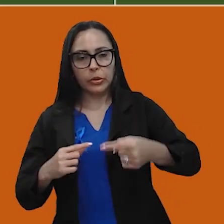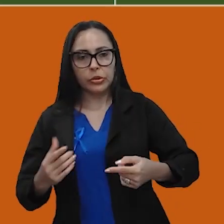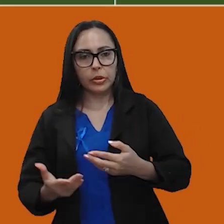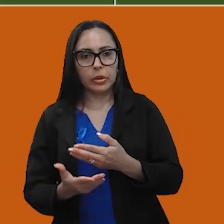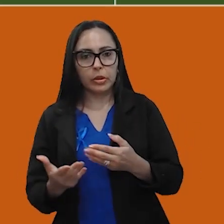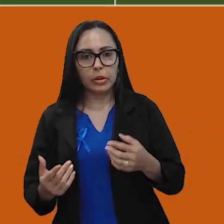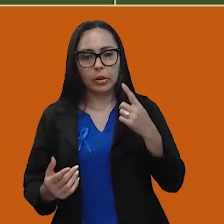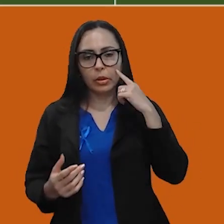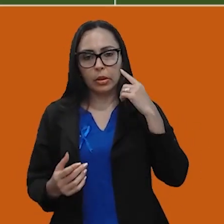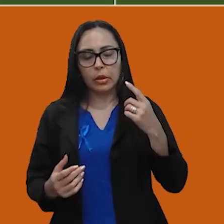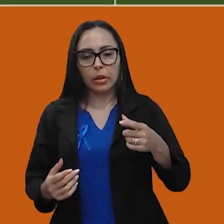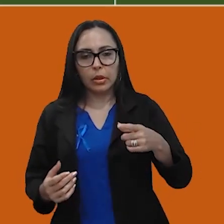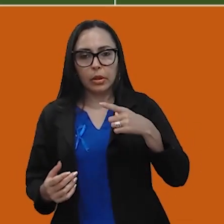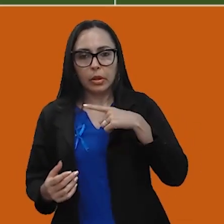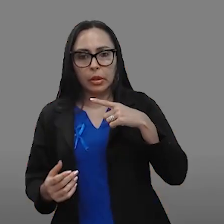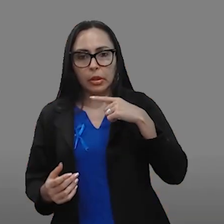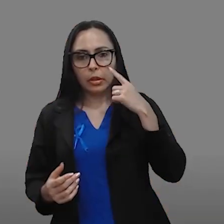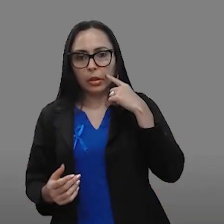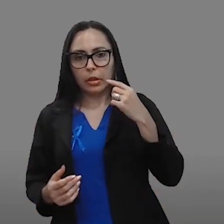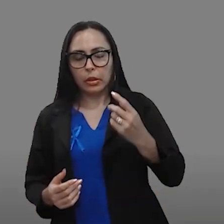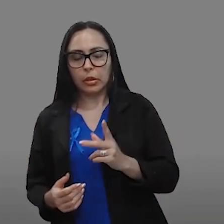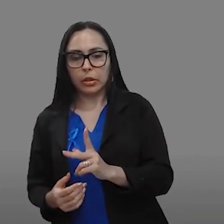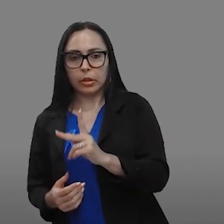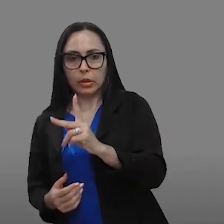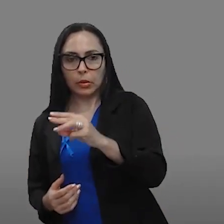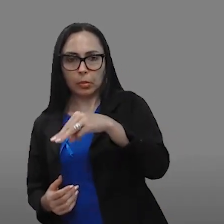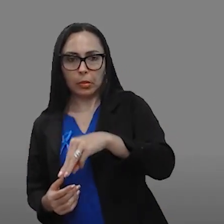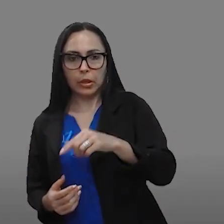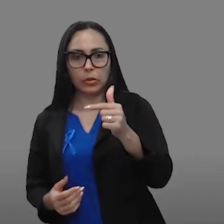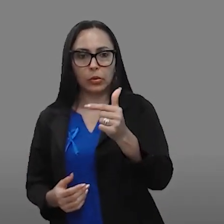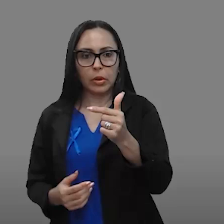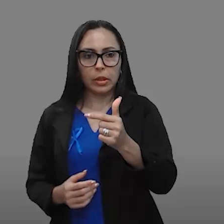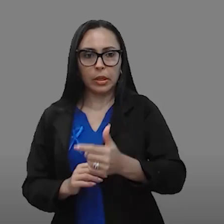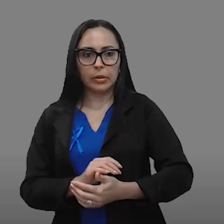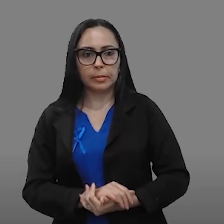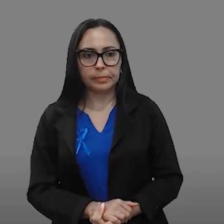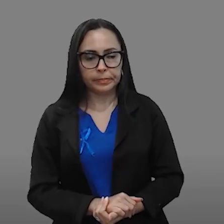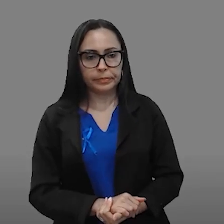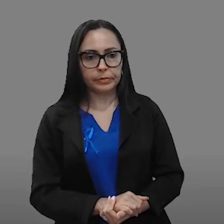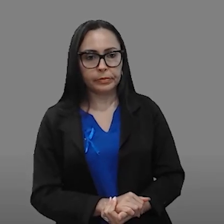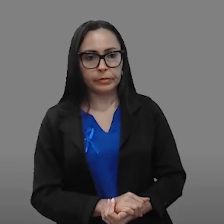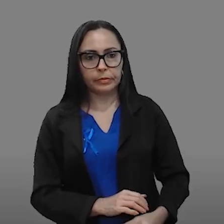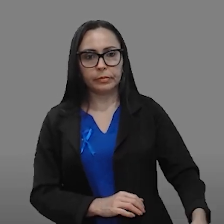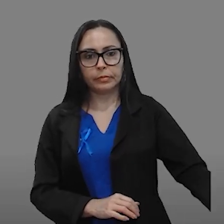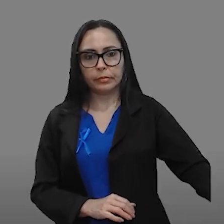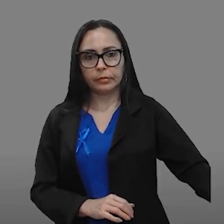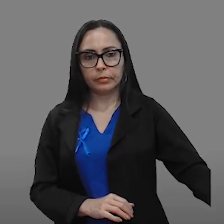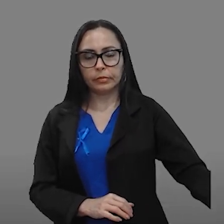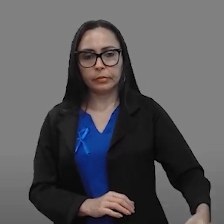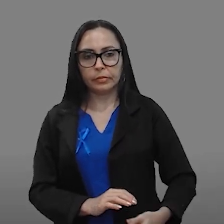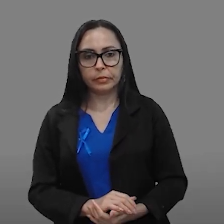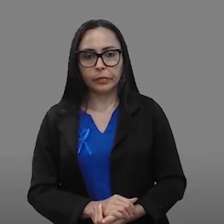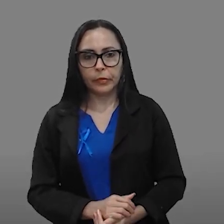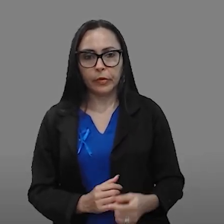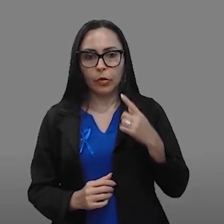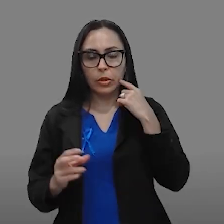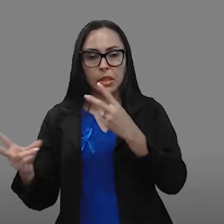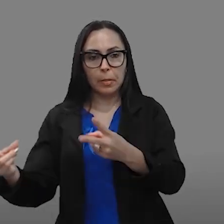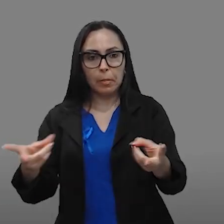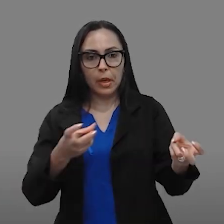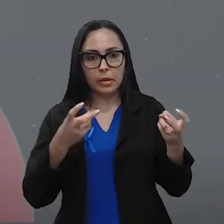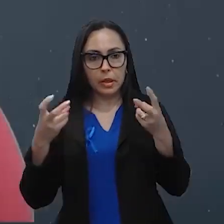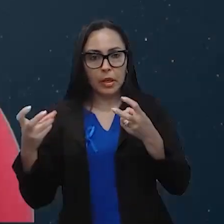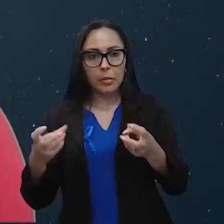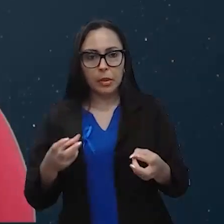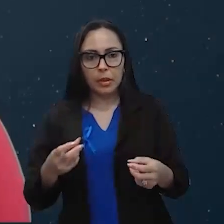o quilômetro quadrado. Ó, é 10 elevado à potência 6. E você percebe que